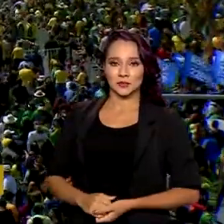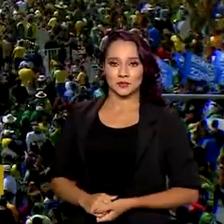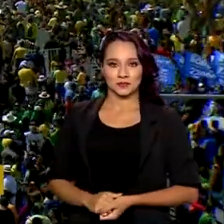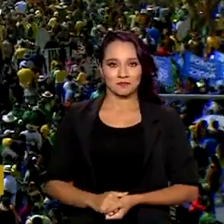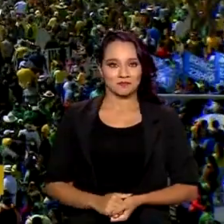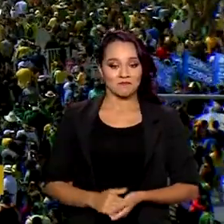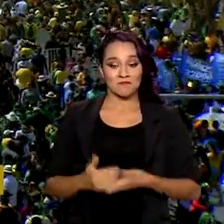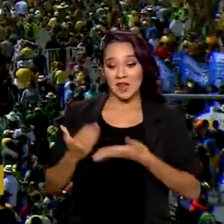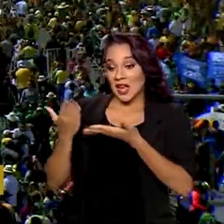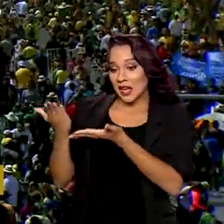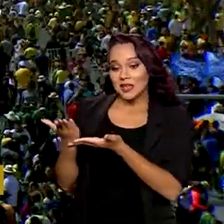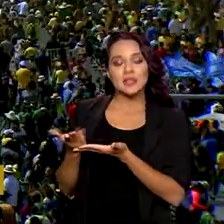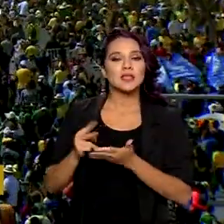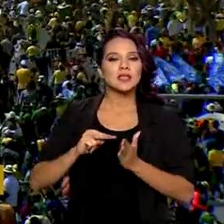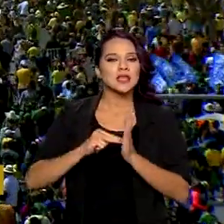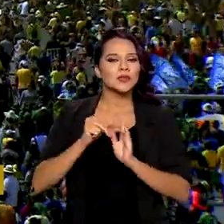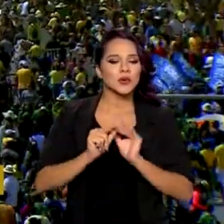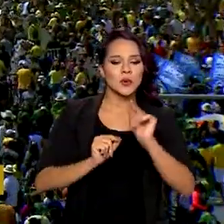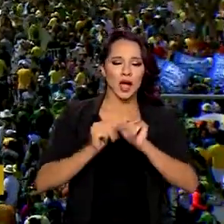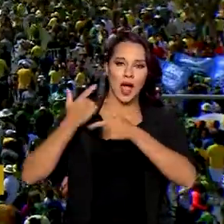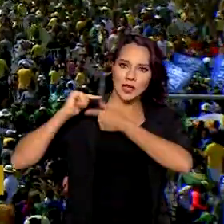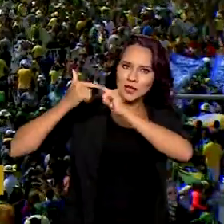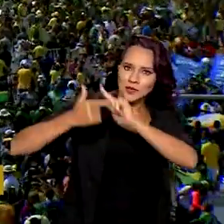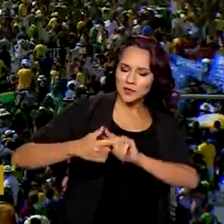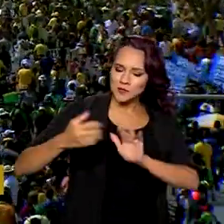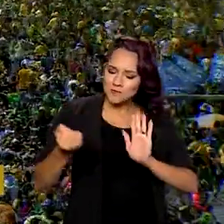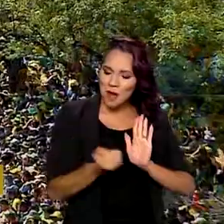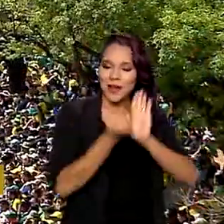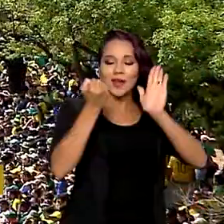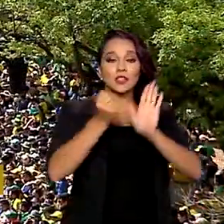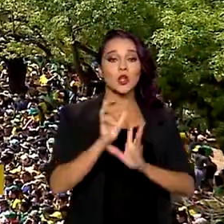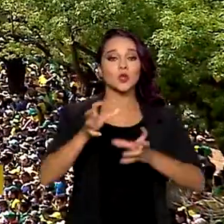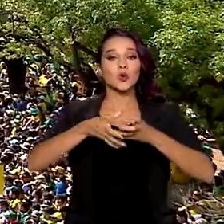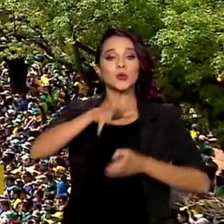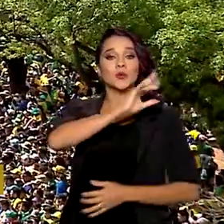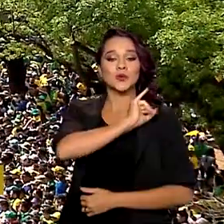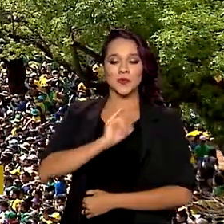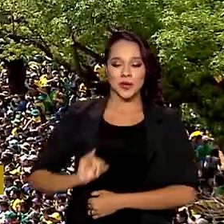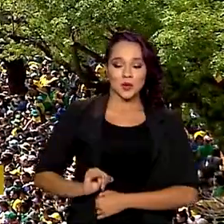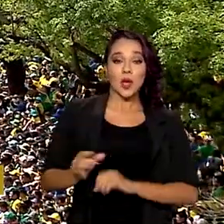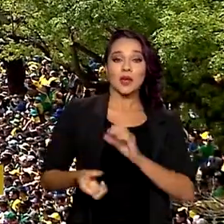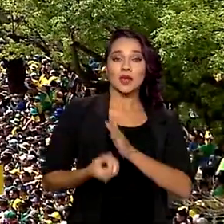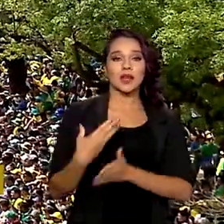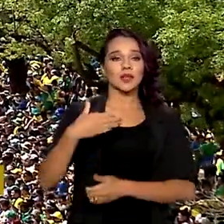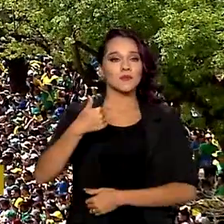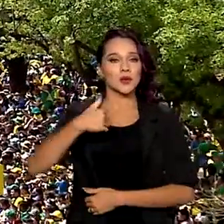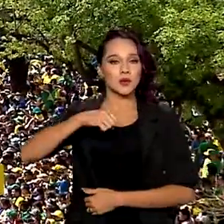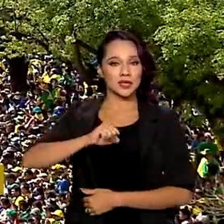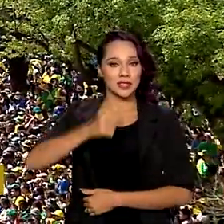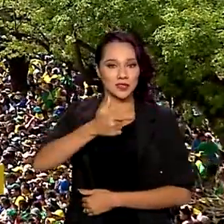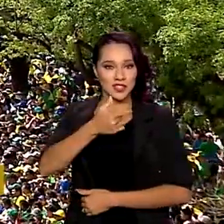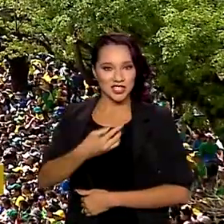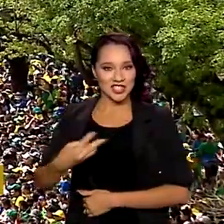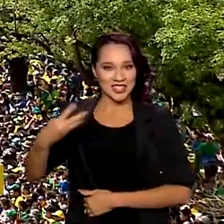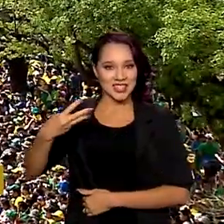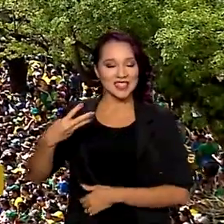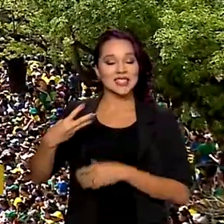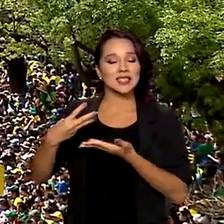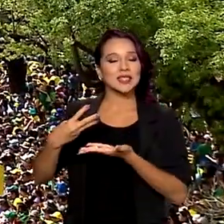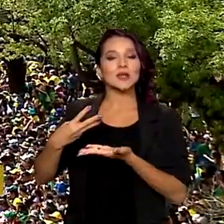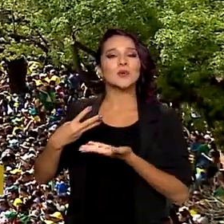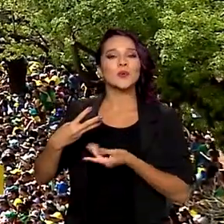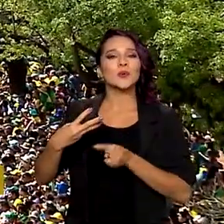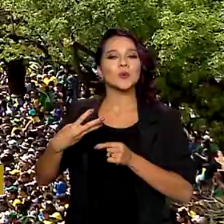Estes granadeiros representam as tradições marcantes do Batalhão do Imperador, criado em 1823, sendo, por